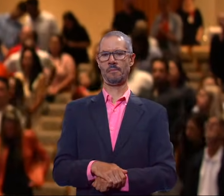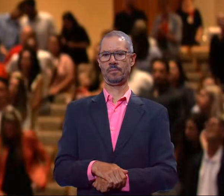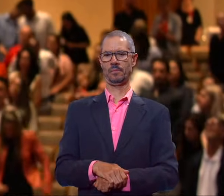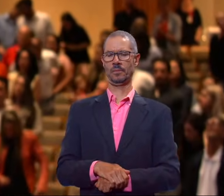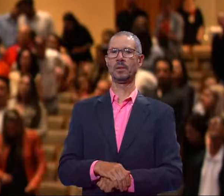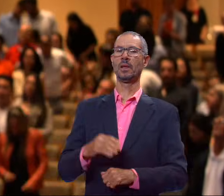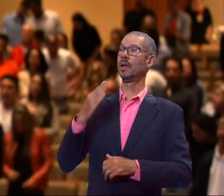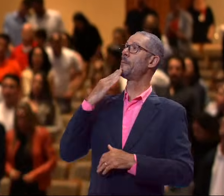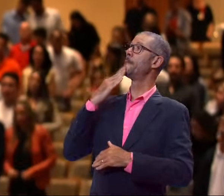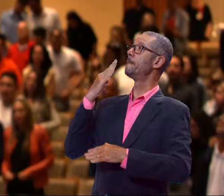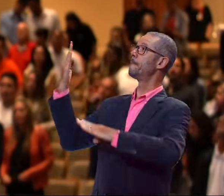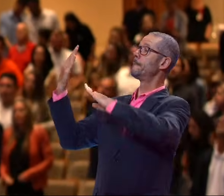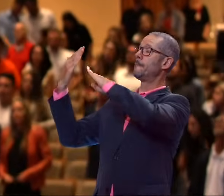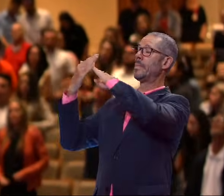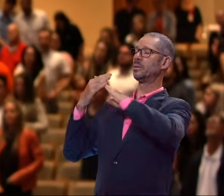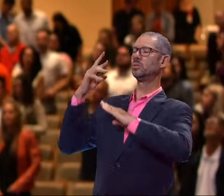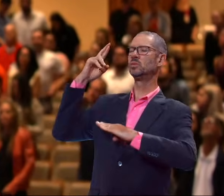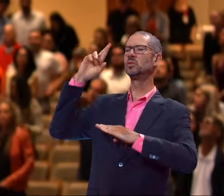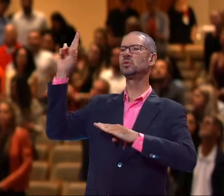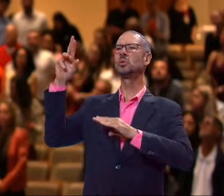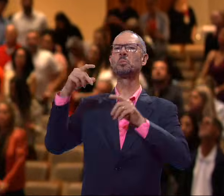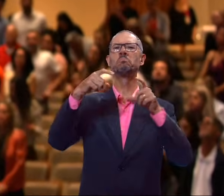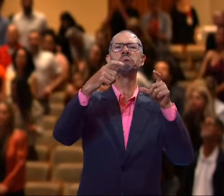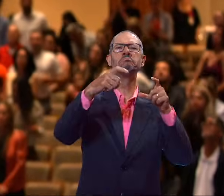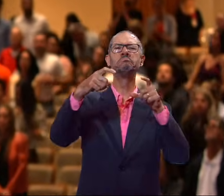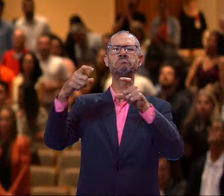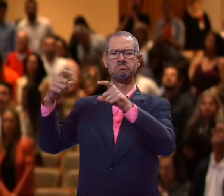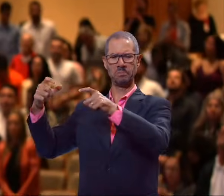Peça ajuda do Senhor agora. Aonde você está?